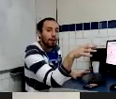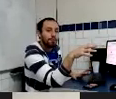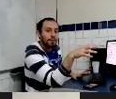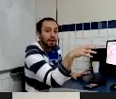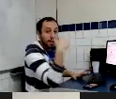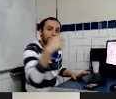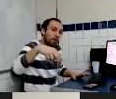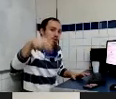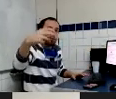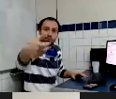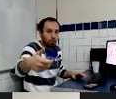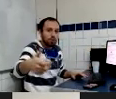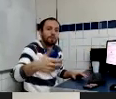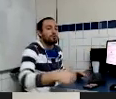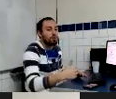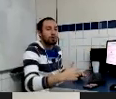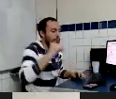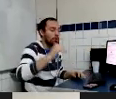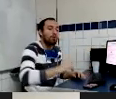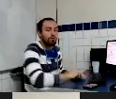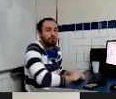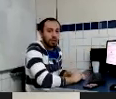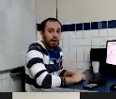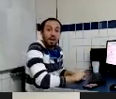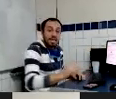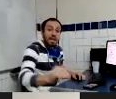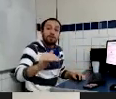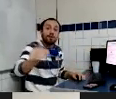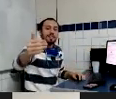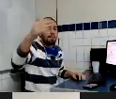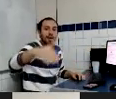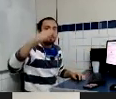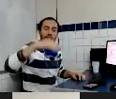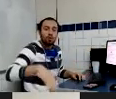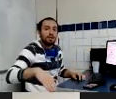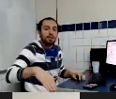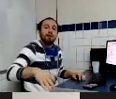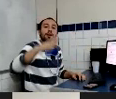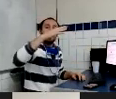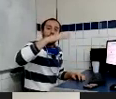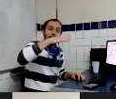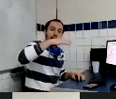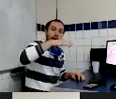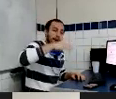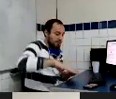essa aula. E isso vai acontecer com os outros professores para mim ao longo do dia. E aí, vocês vão fazer a mesma coisa